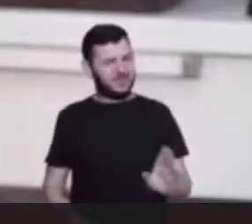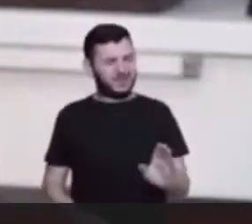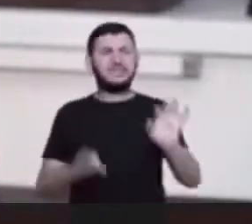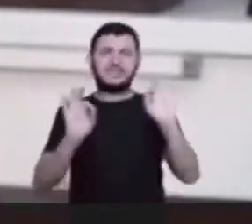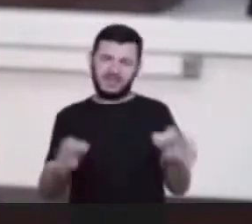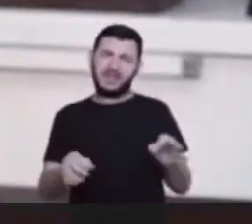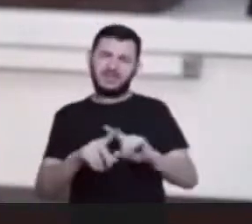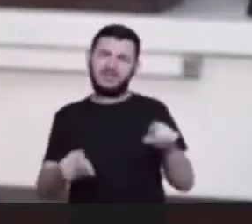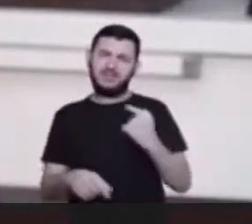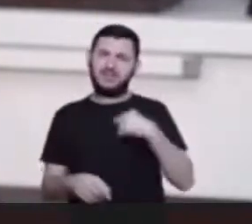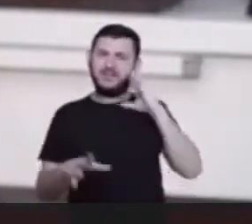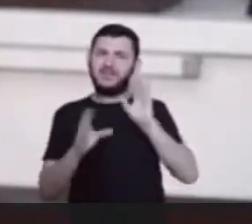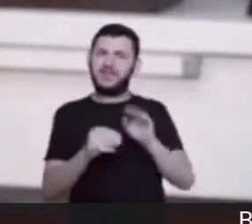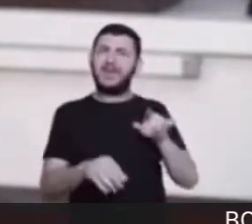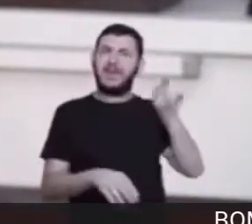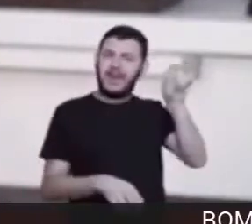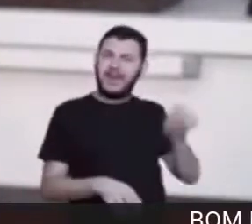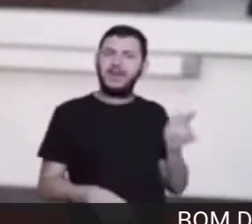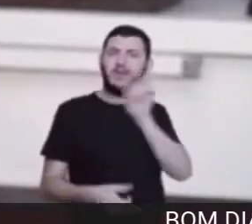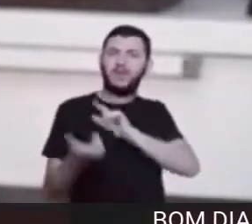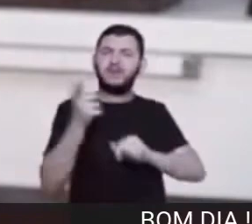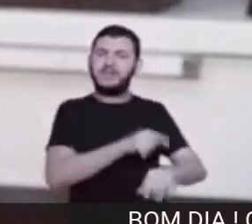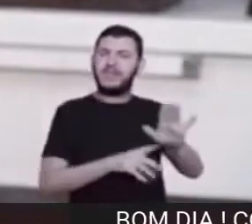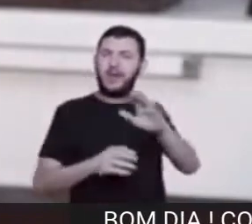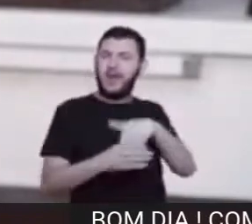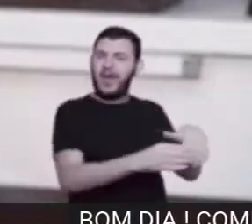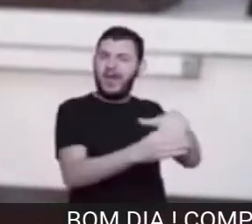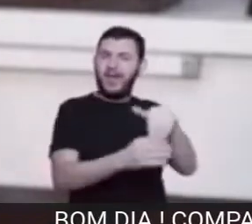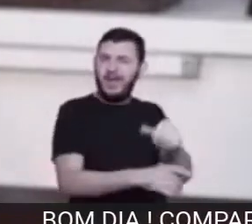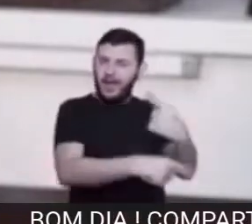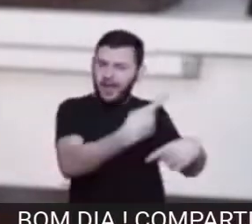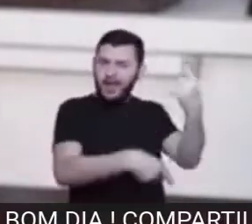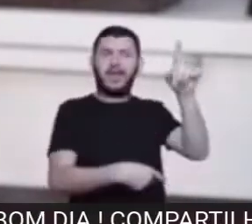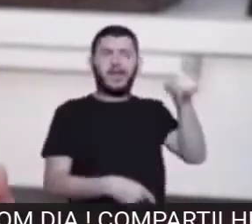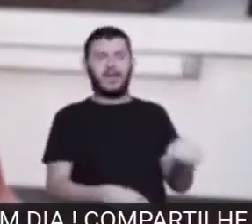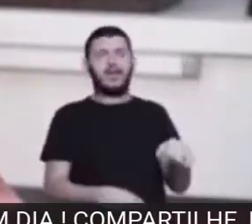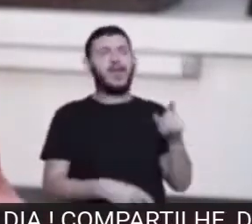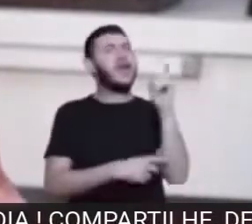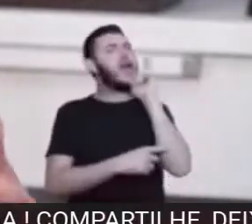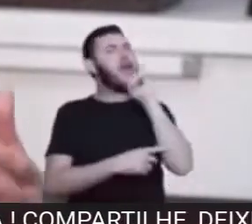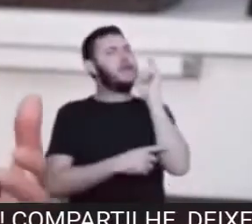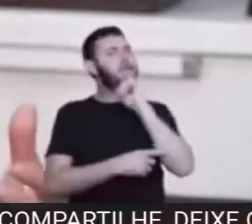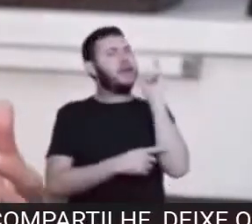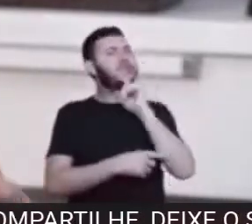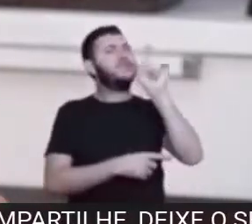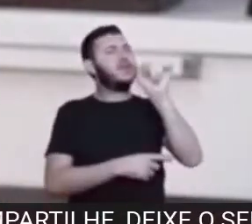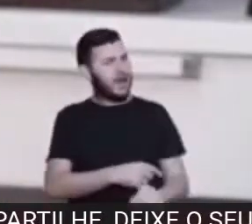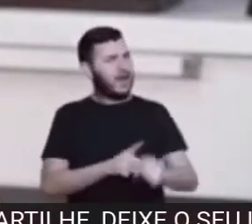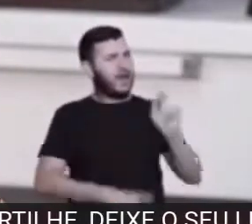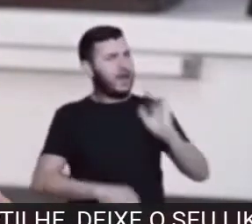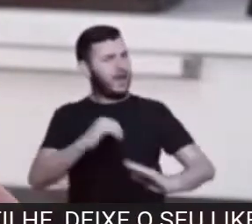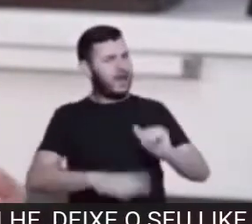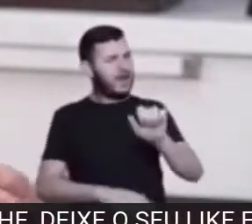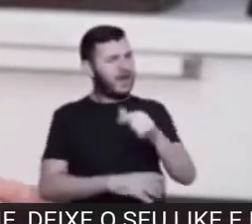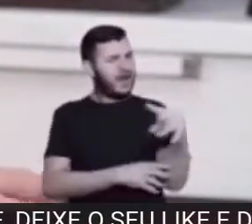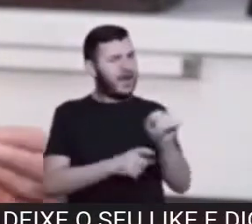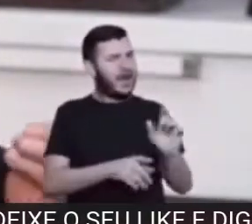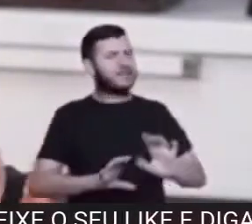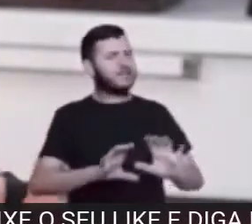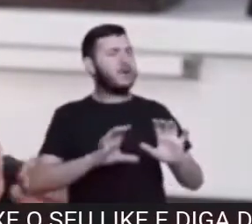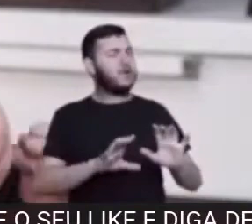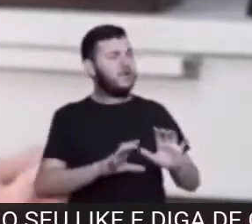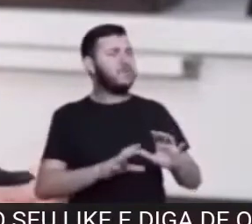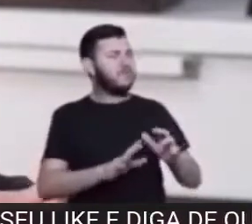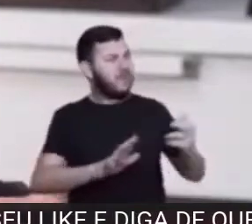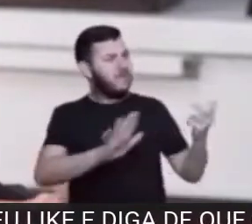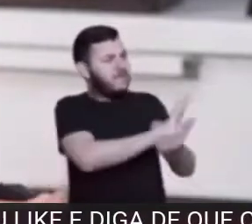na mentira, foi com base nessas atitudes fascistas deles. Não tem sentido um cidadão desse tirar